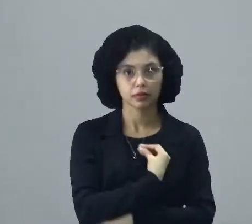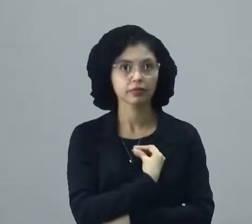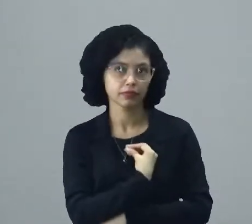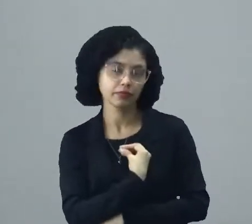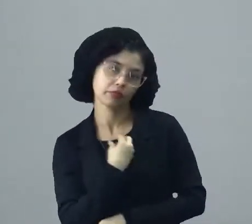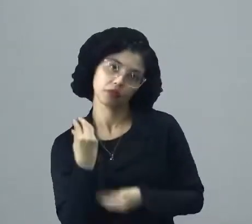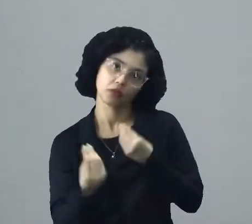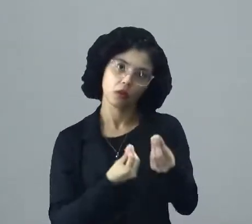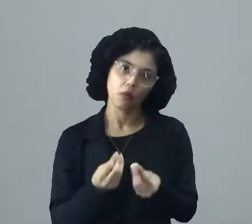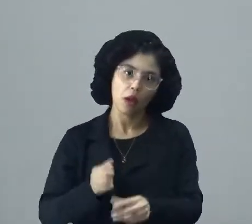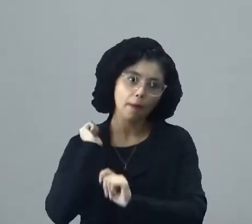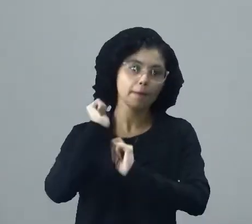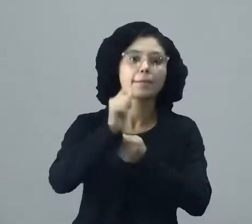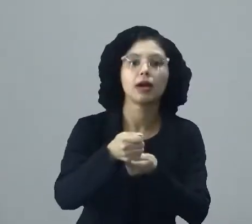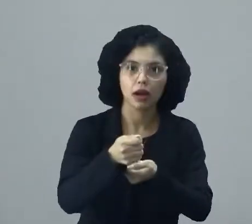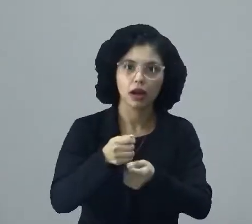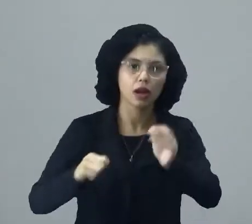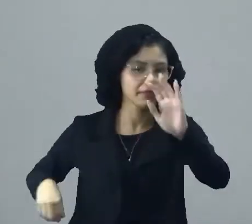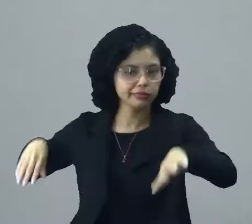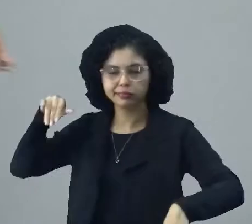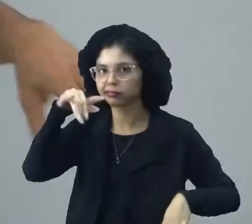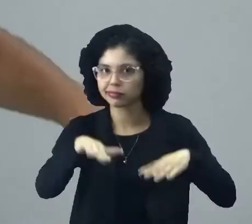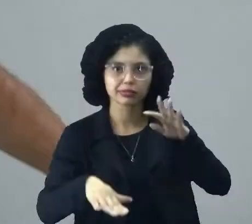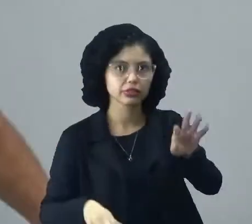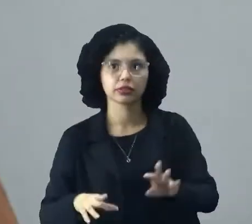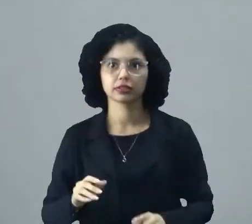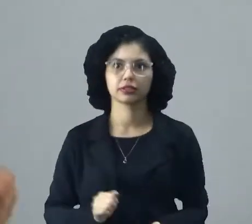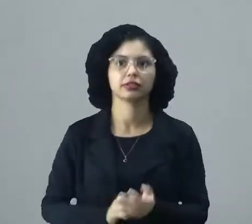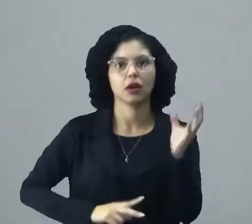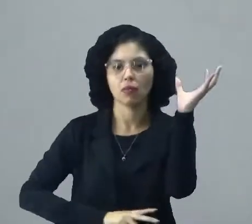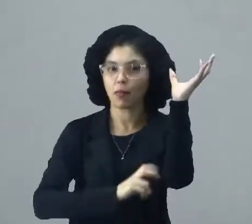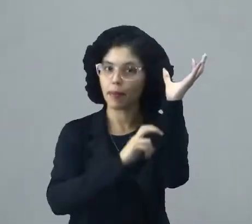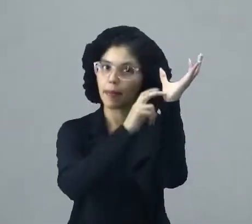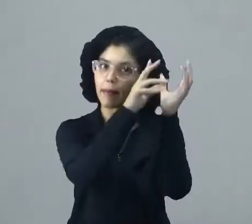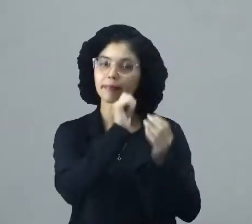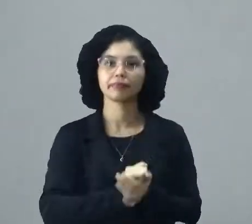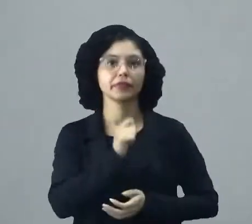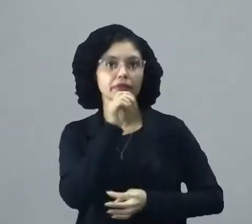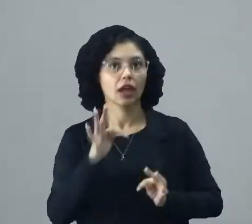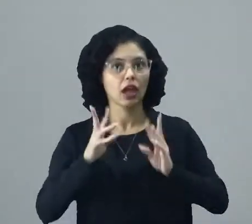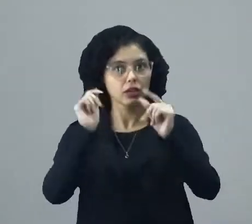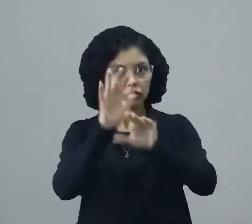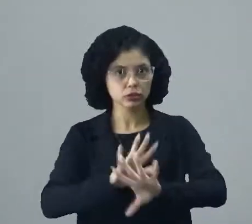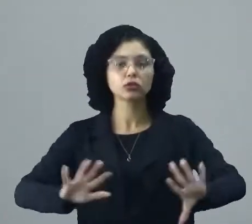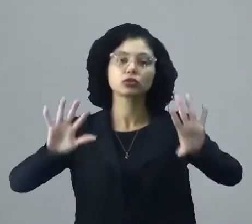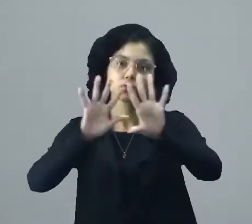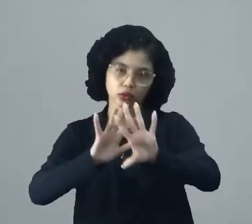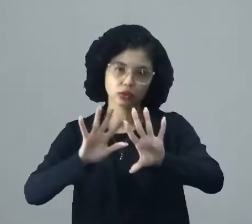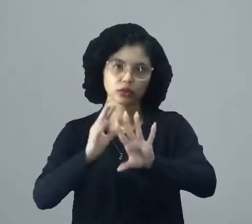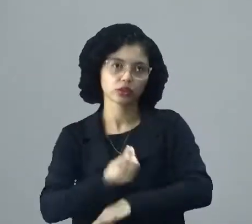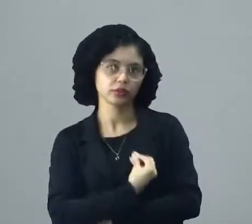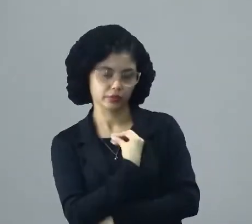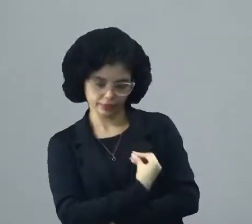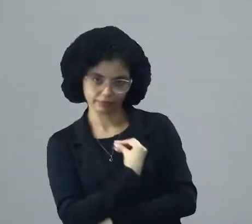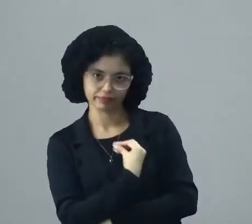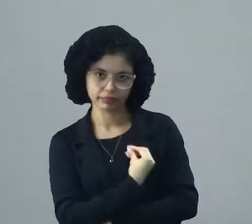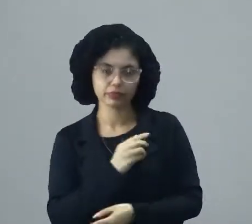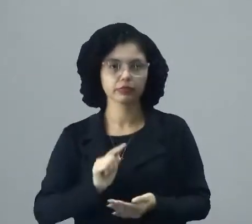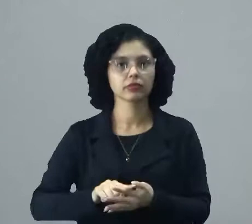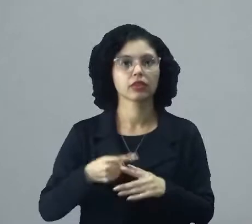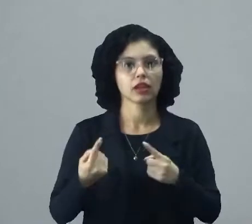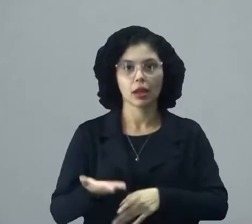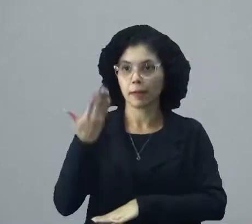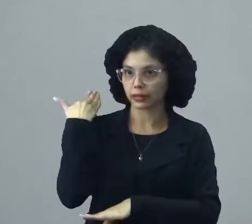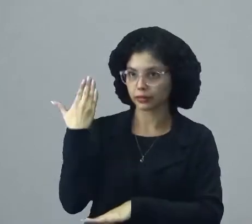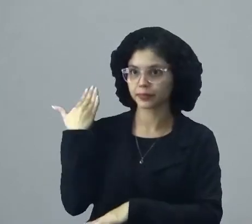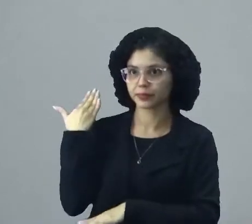gente caçava, pescava, nadava, se atrepava nas árvores, então tinha esse viés sobreviver.